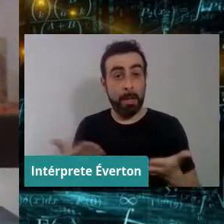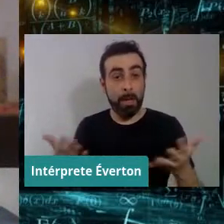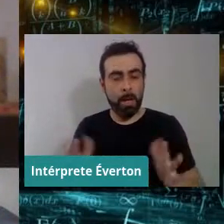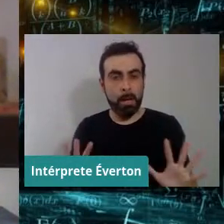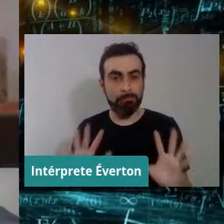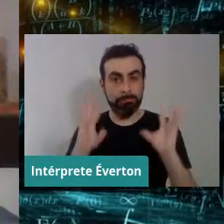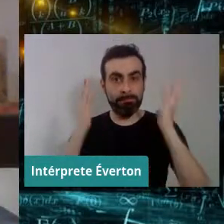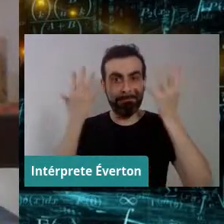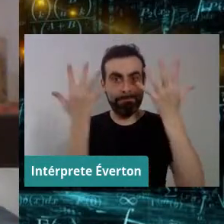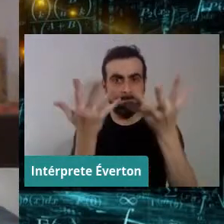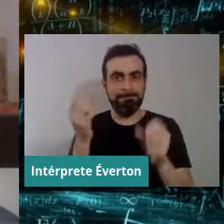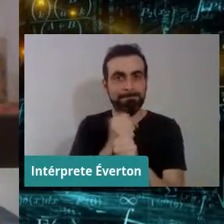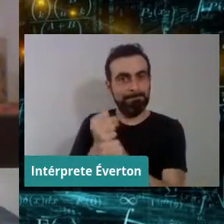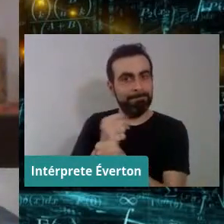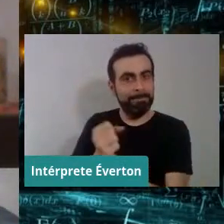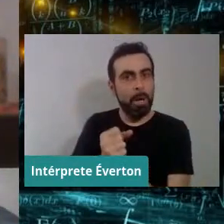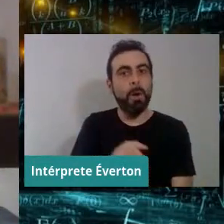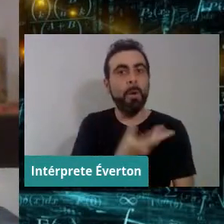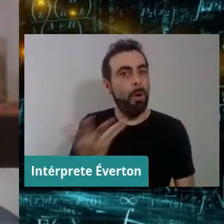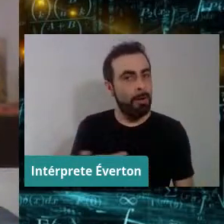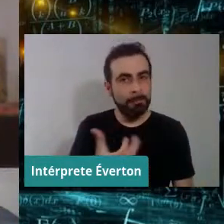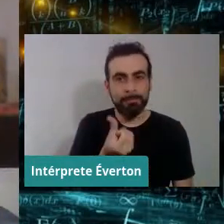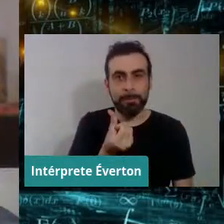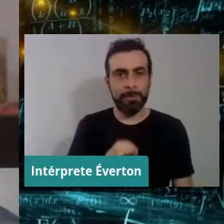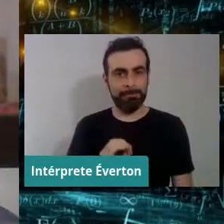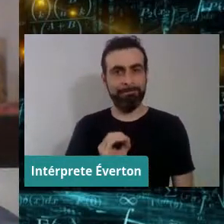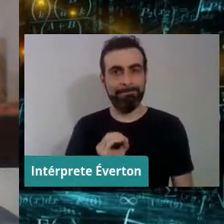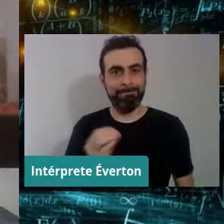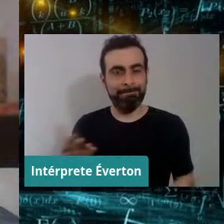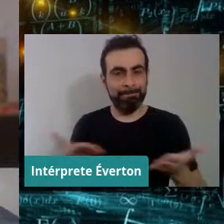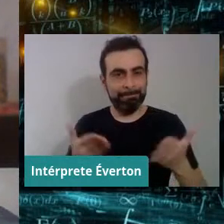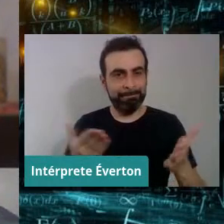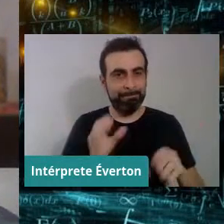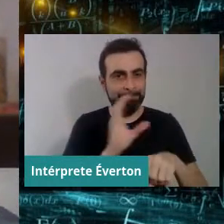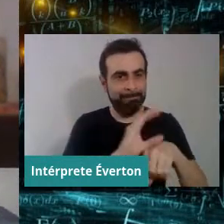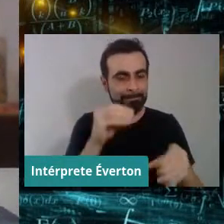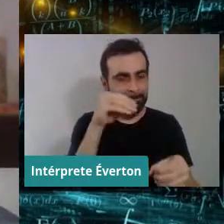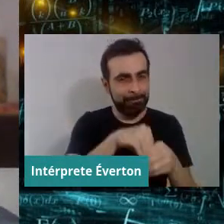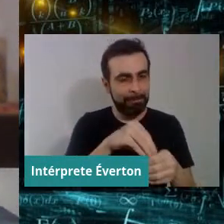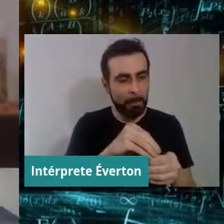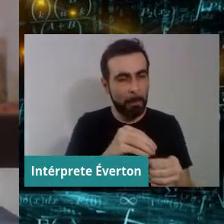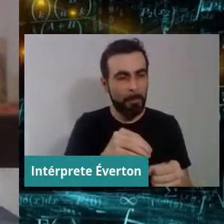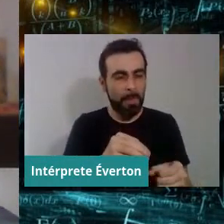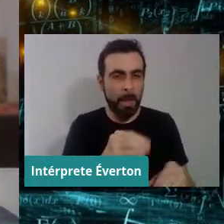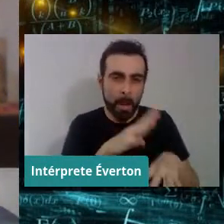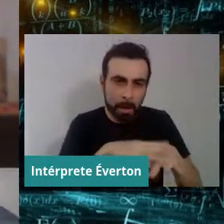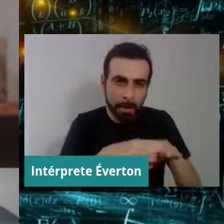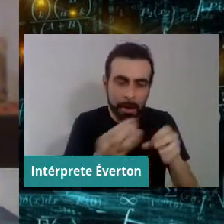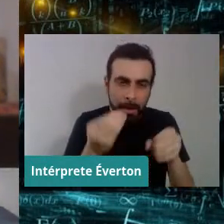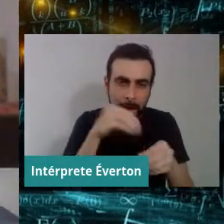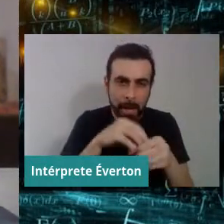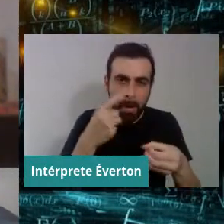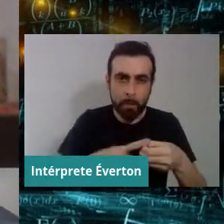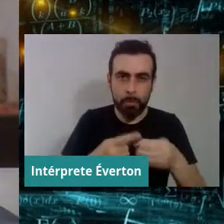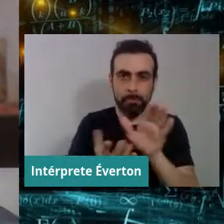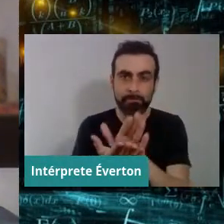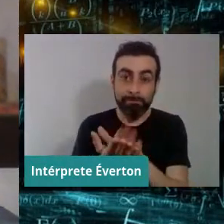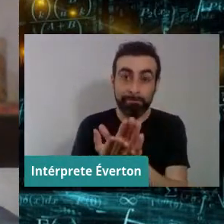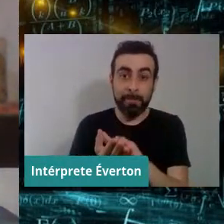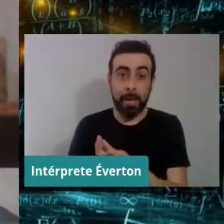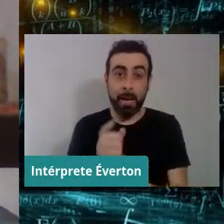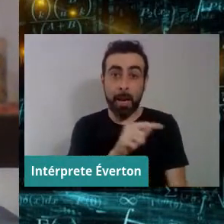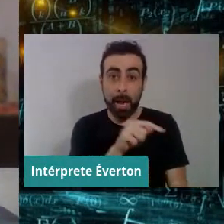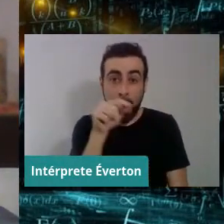comemoramos os 60 anos do curso de matemática Campus Jacarezinho. Um dos cursos